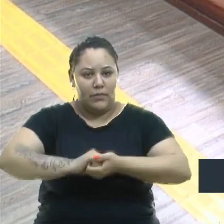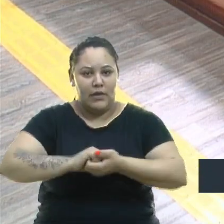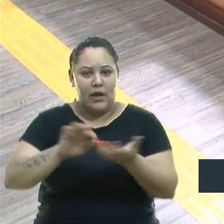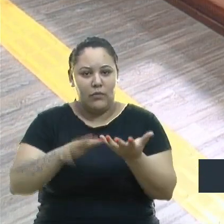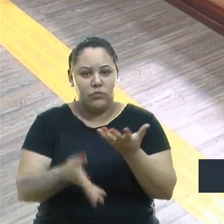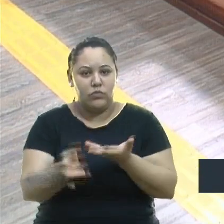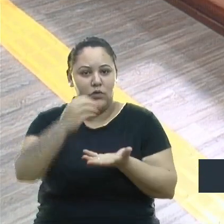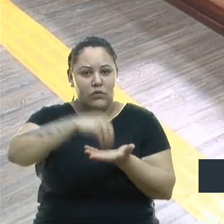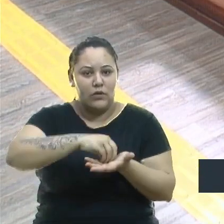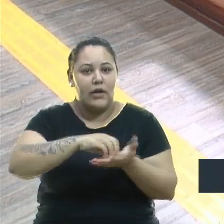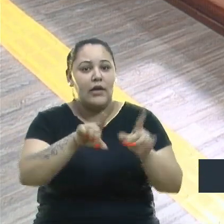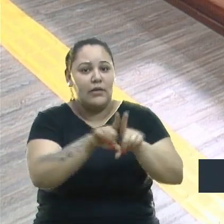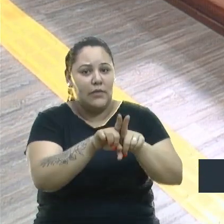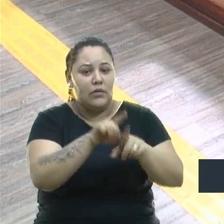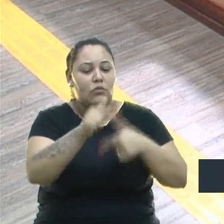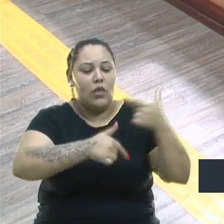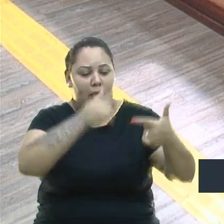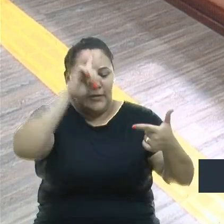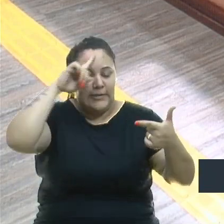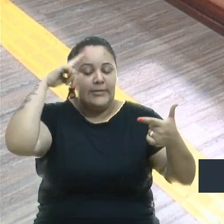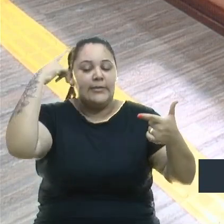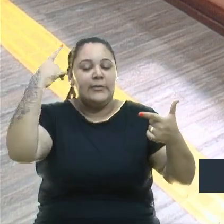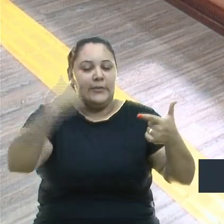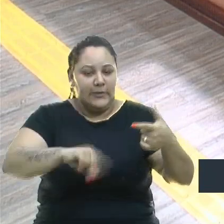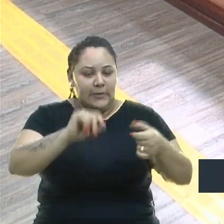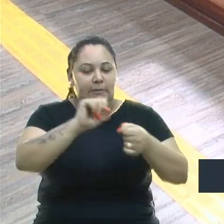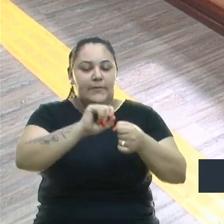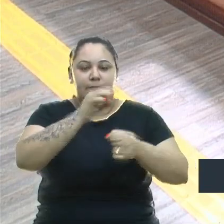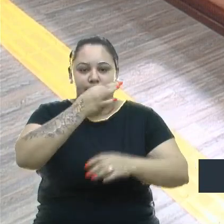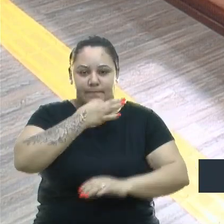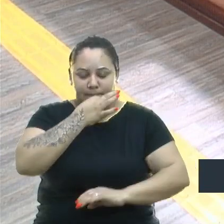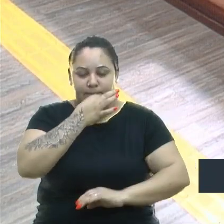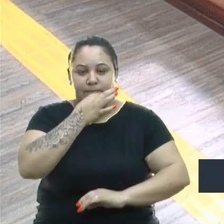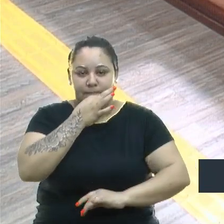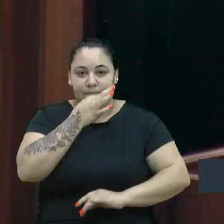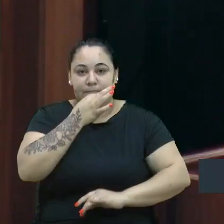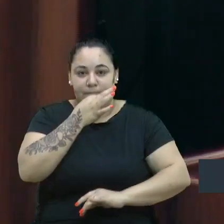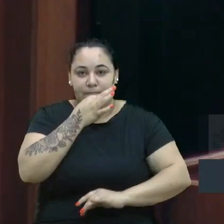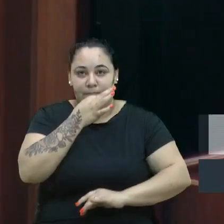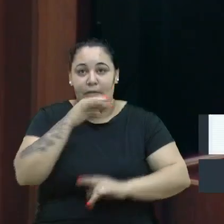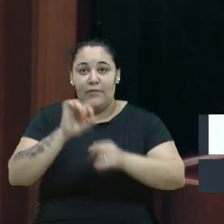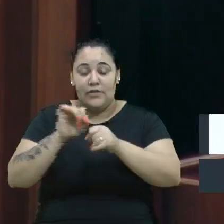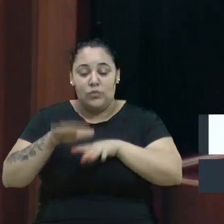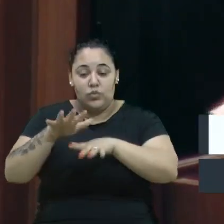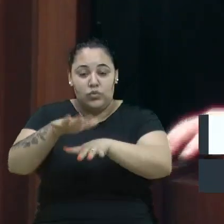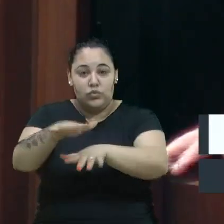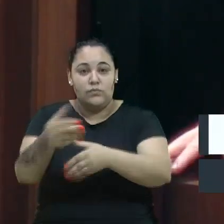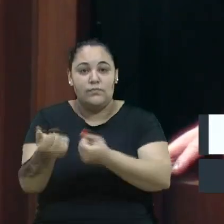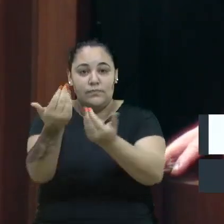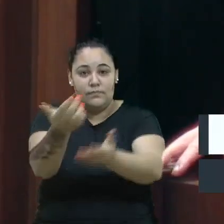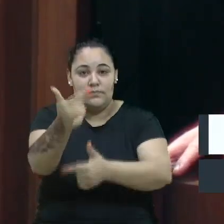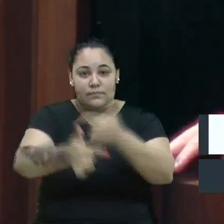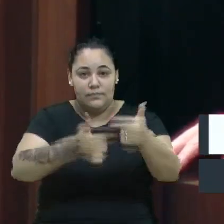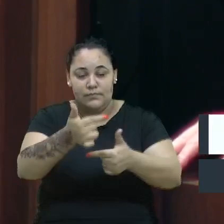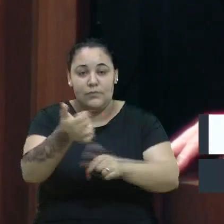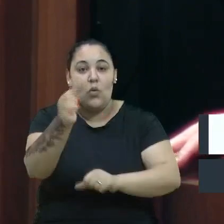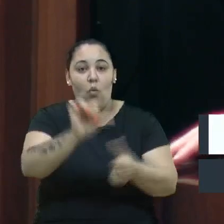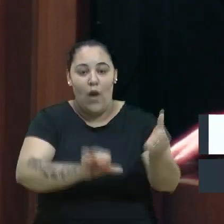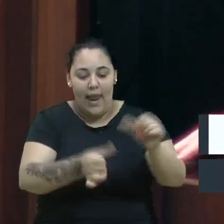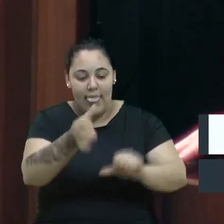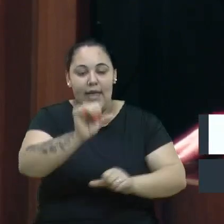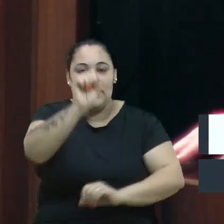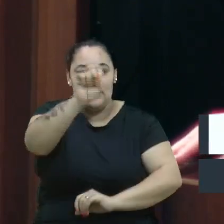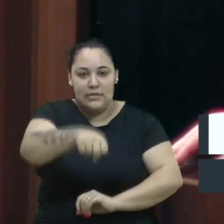trabalho hercúleo que faz, né, na cidade, levando e prestando serviço de qualidade né, para a